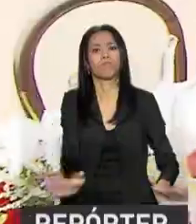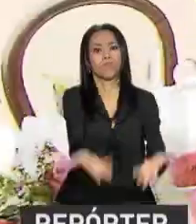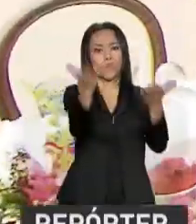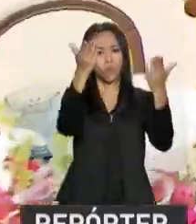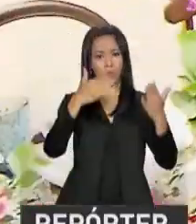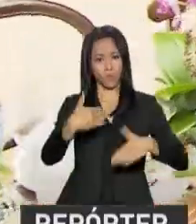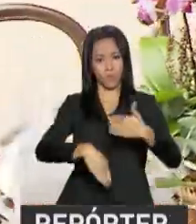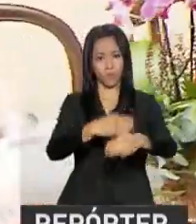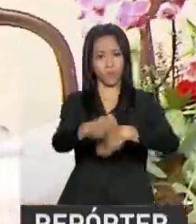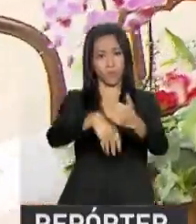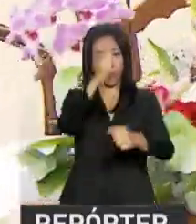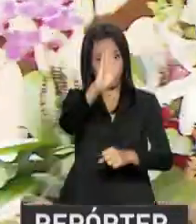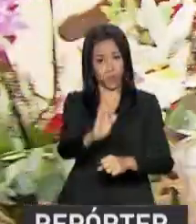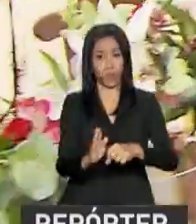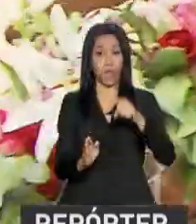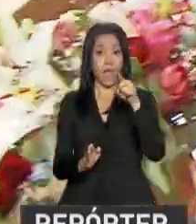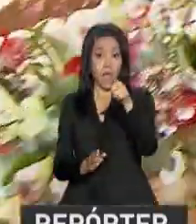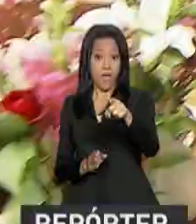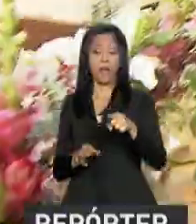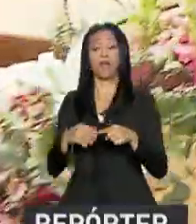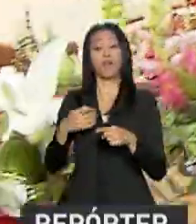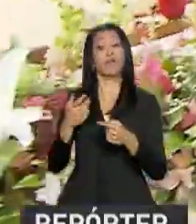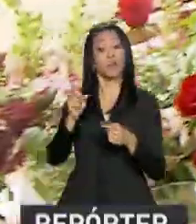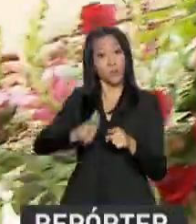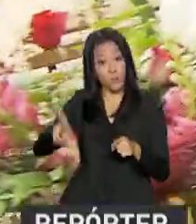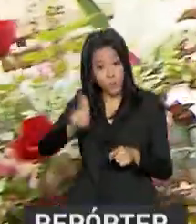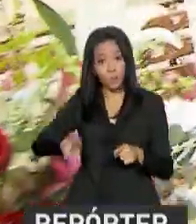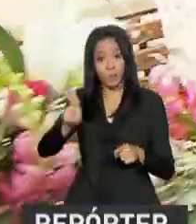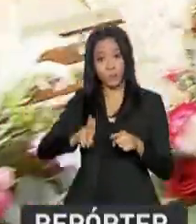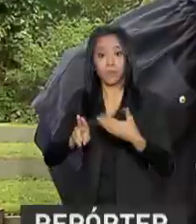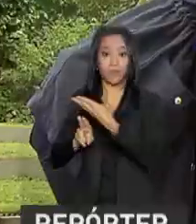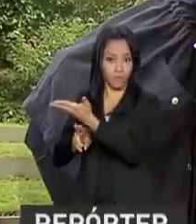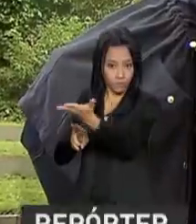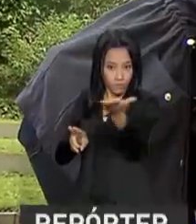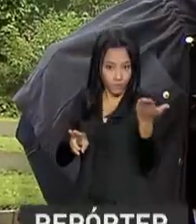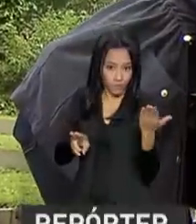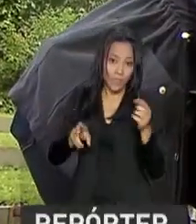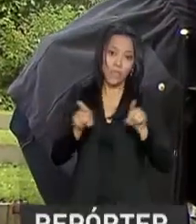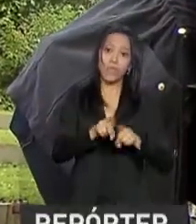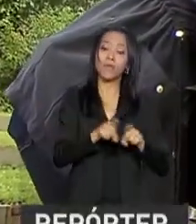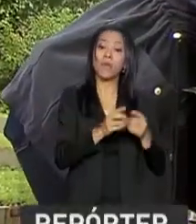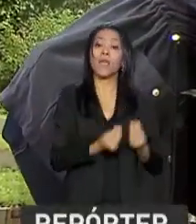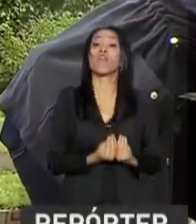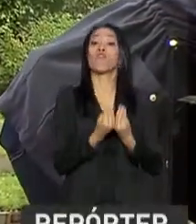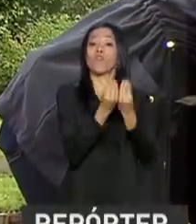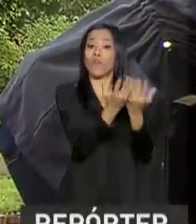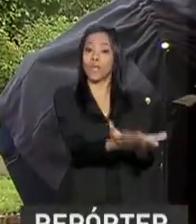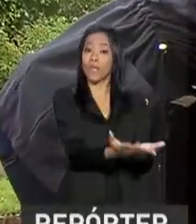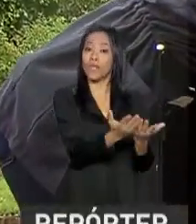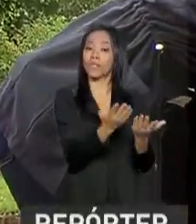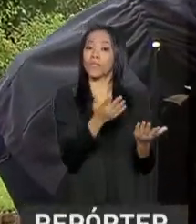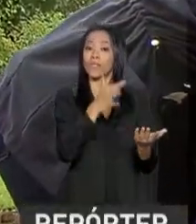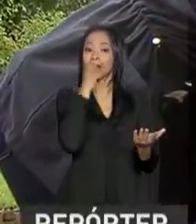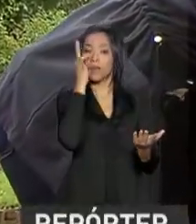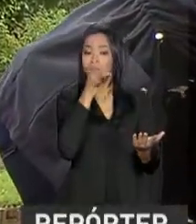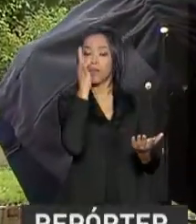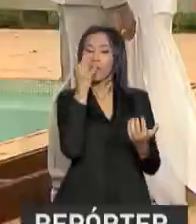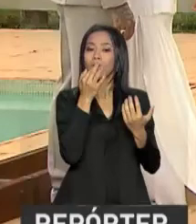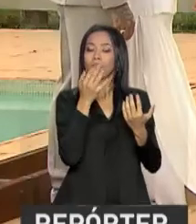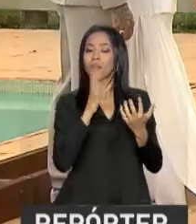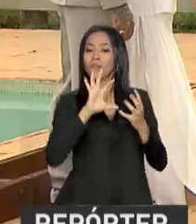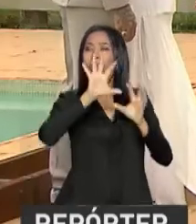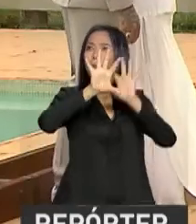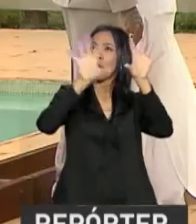ela é ao mesmo tempo consumidora dos produtos de naiane e fornecedora de decorações para eventos